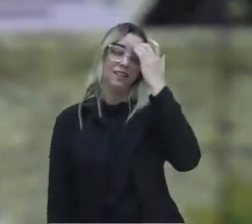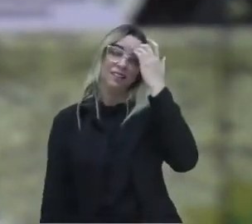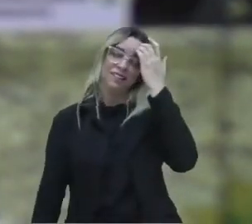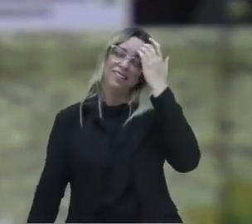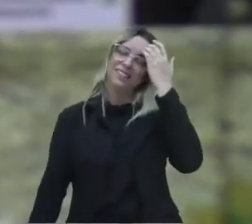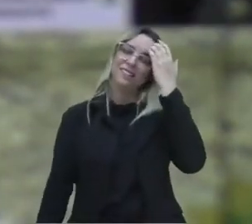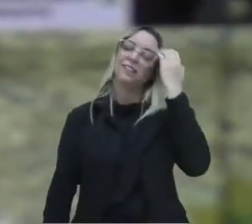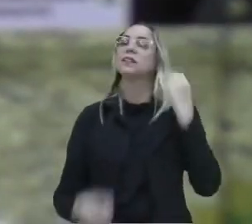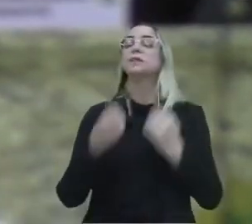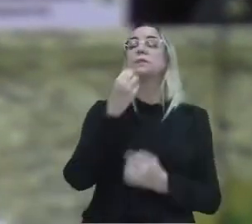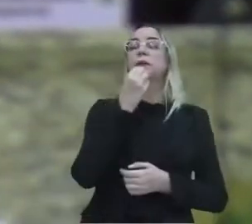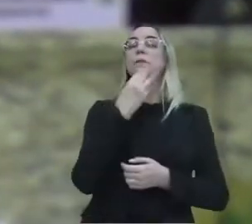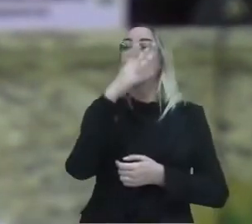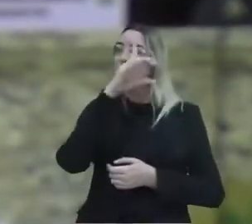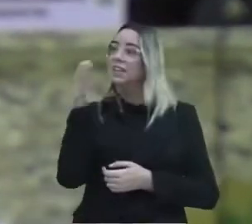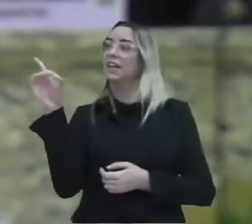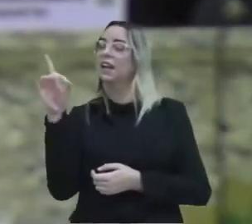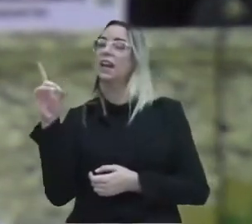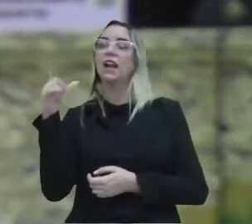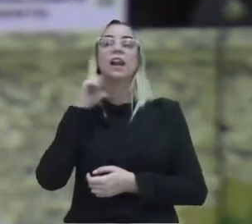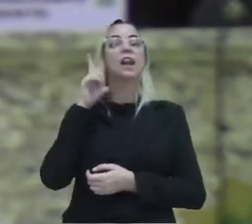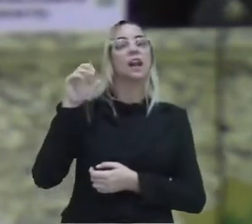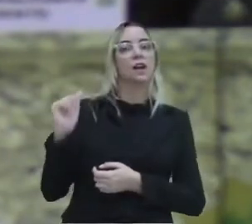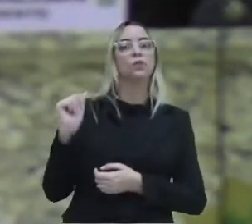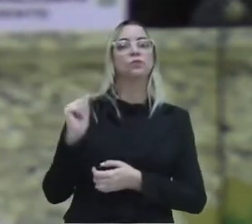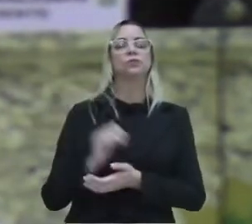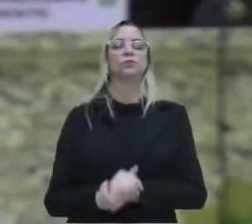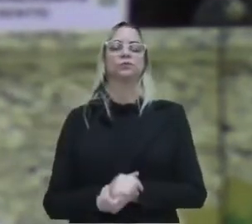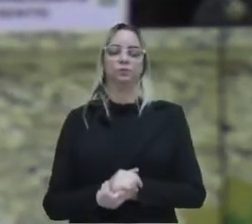Bom dia, vereador Léo.